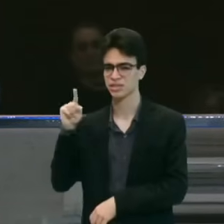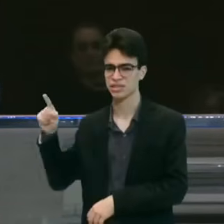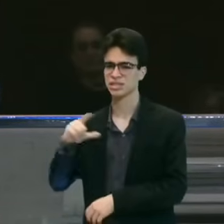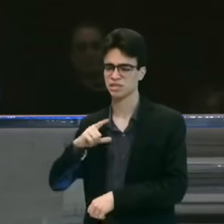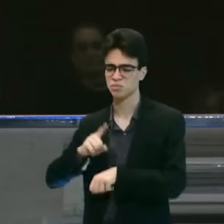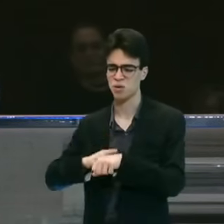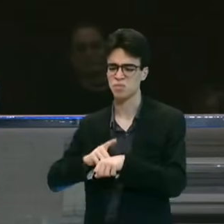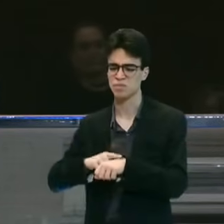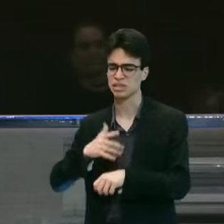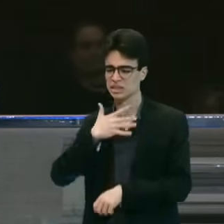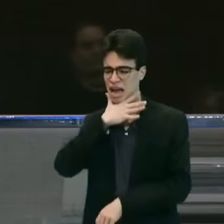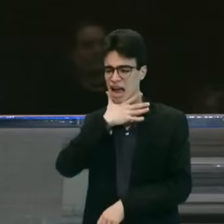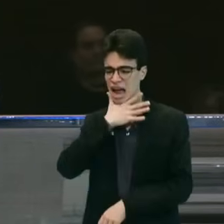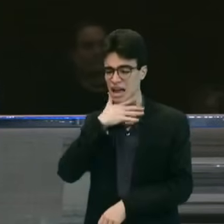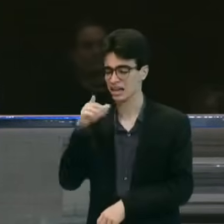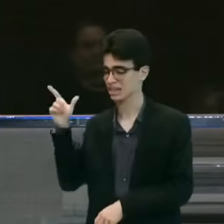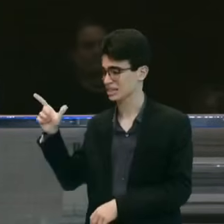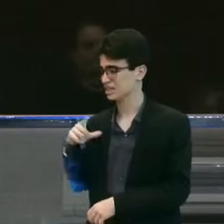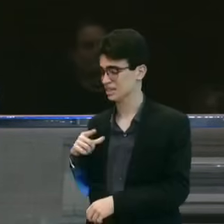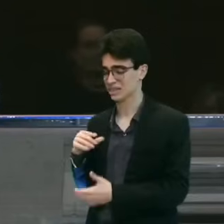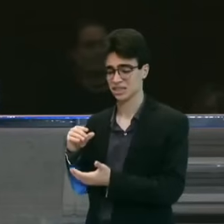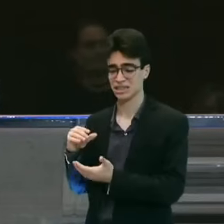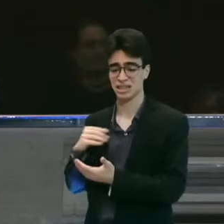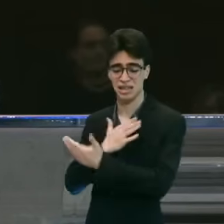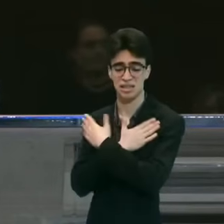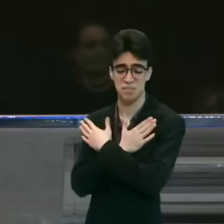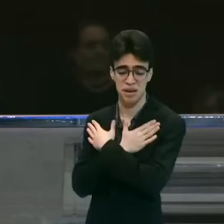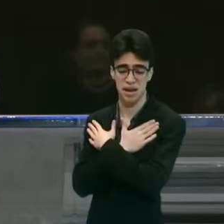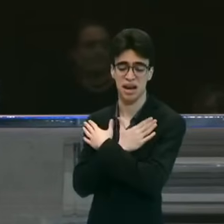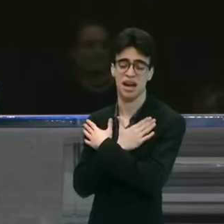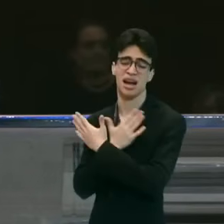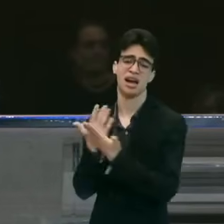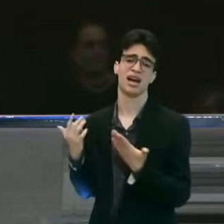muito difícil, desempregado, complicado,